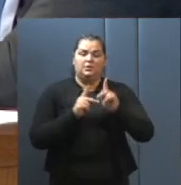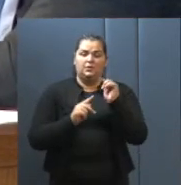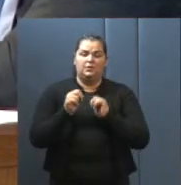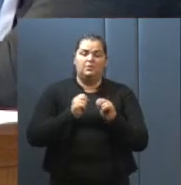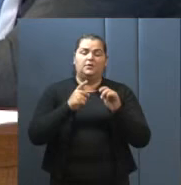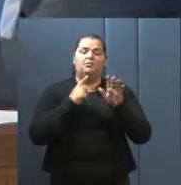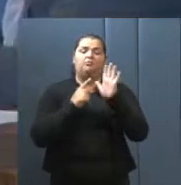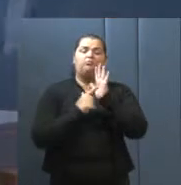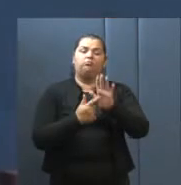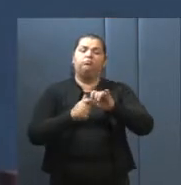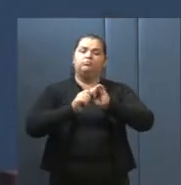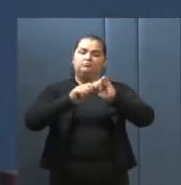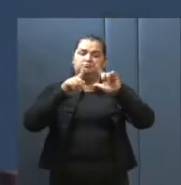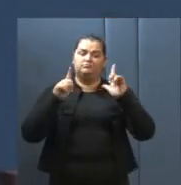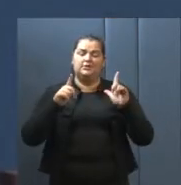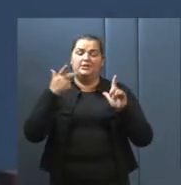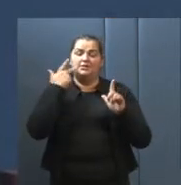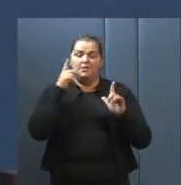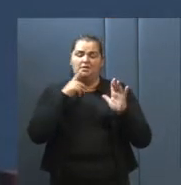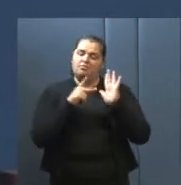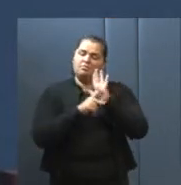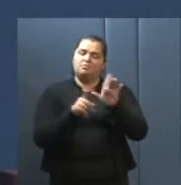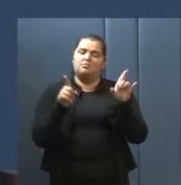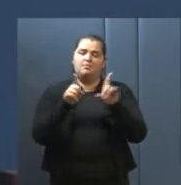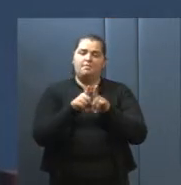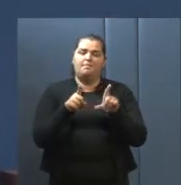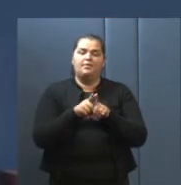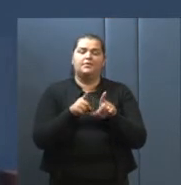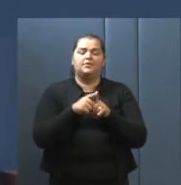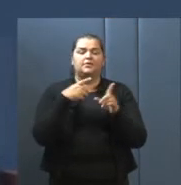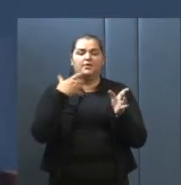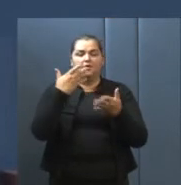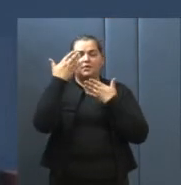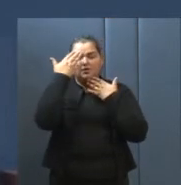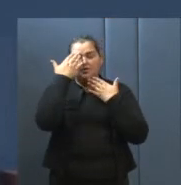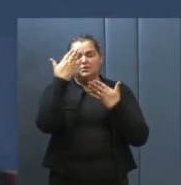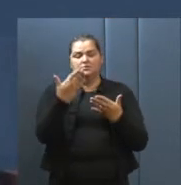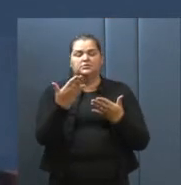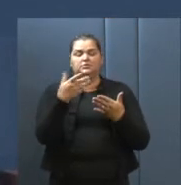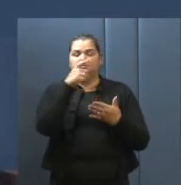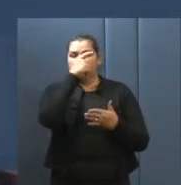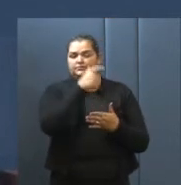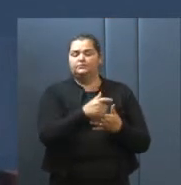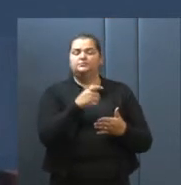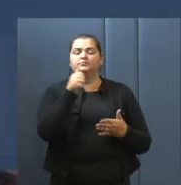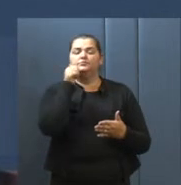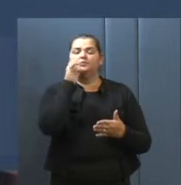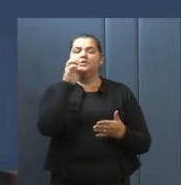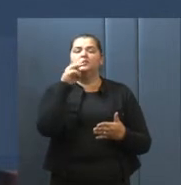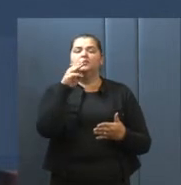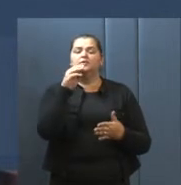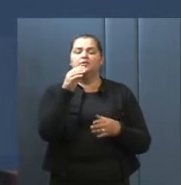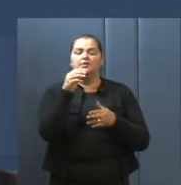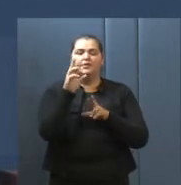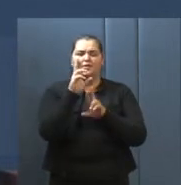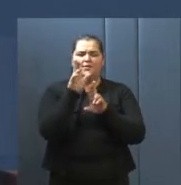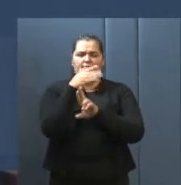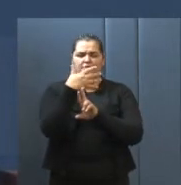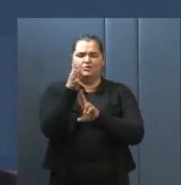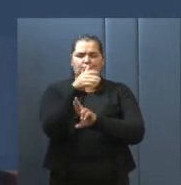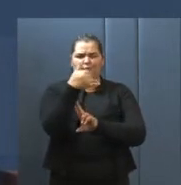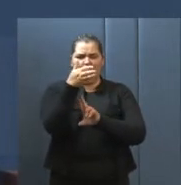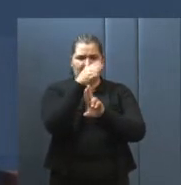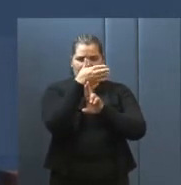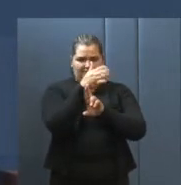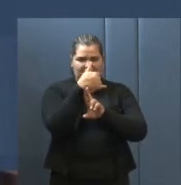aberto para essa exposição, também estendendo os nossos agradecimentos à embaixadora Gisela Padovan e ao nosso amigo